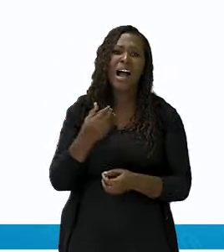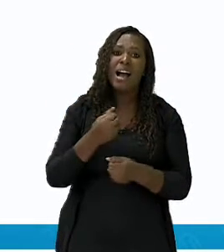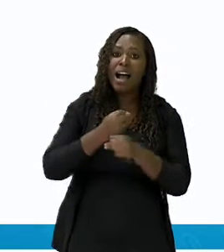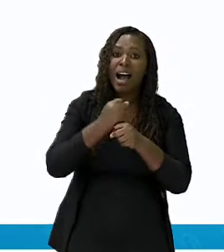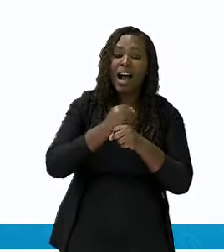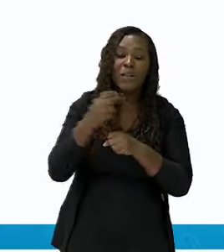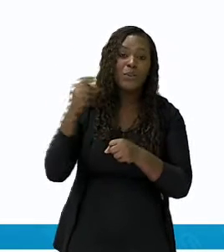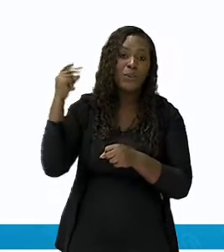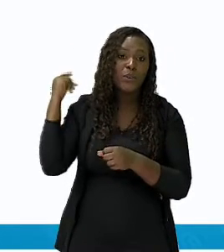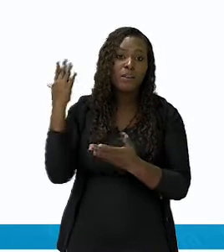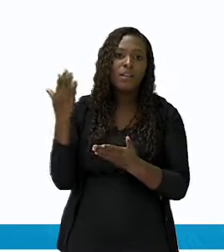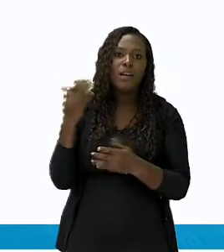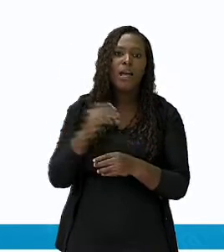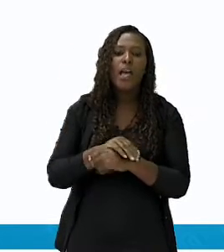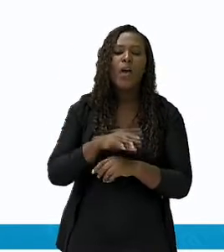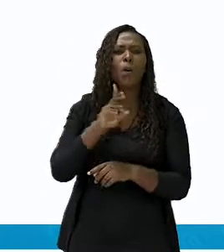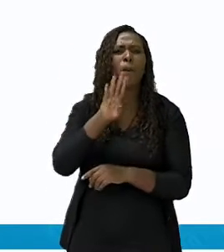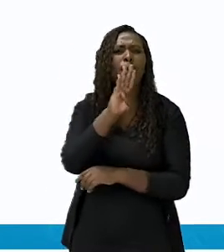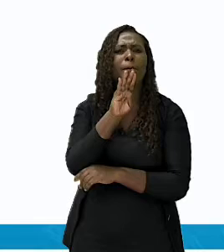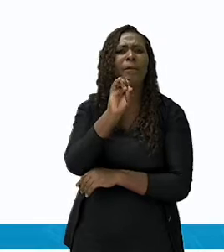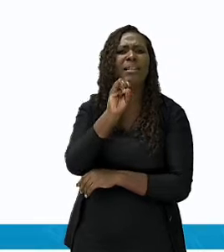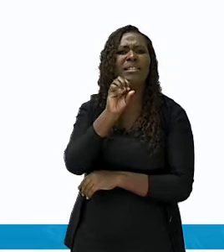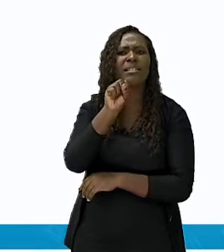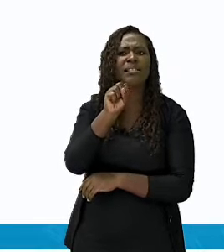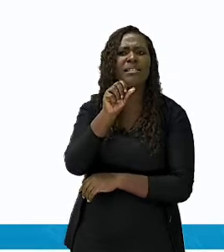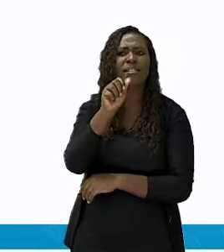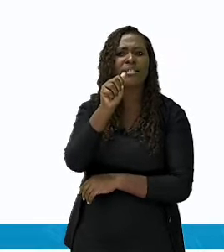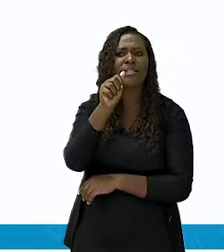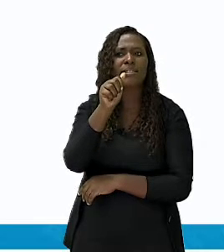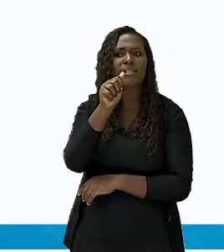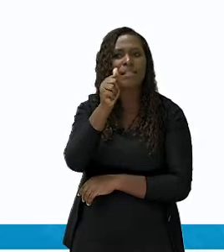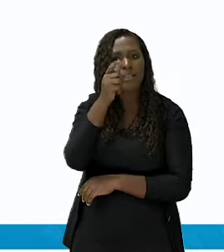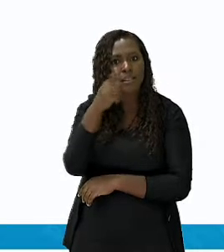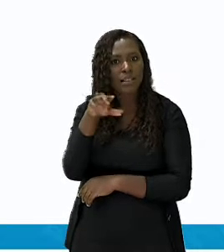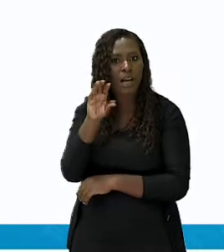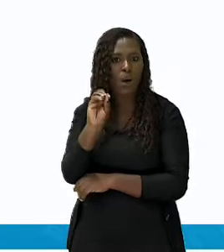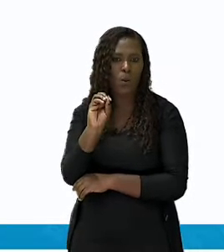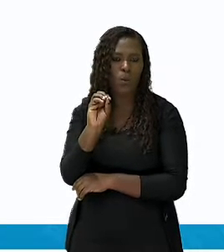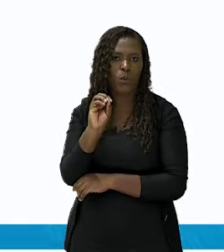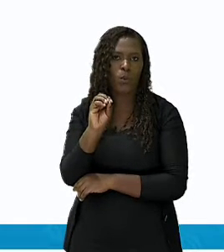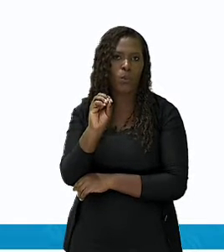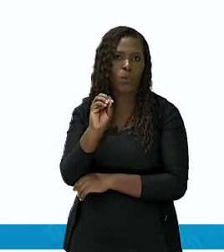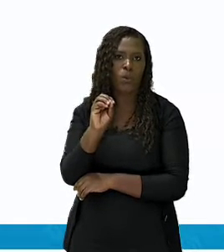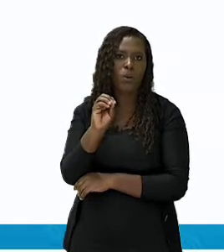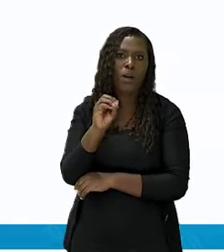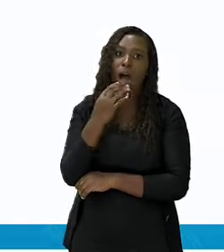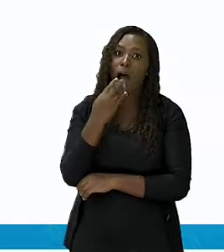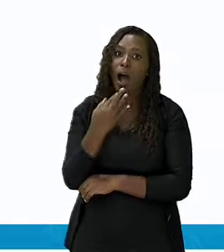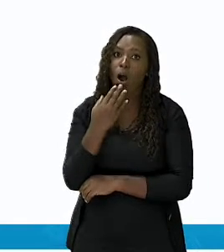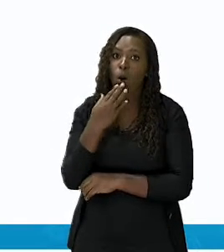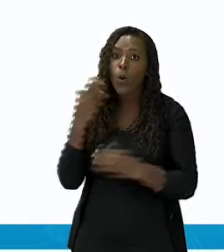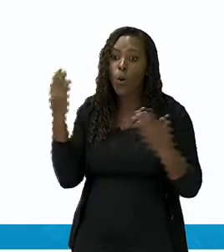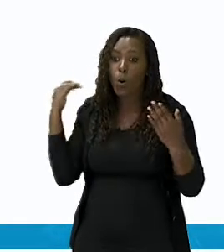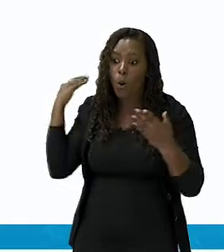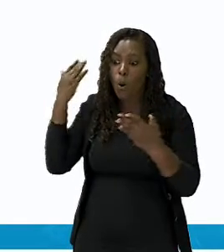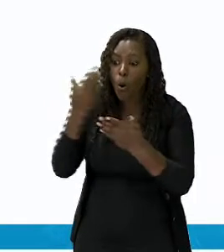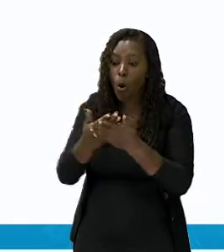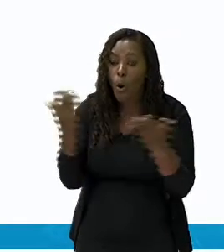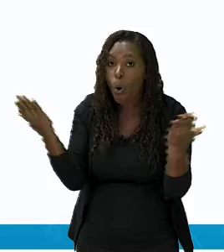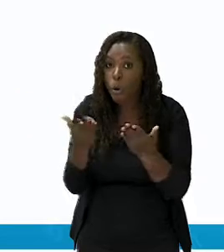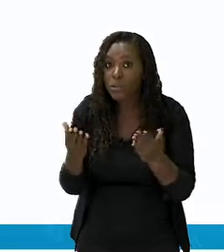de um bisão na atualidade, você vai ver que a cor é muito parecida. Então,